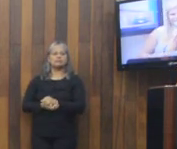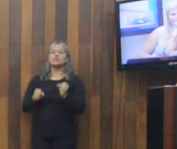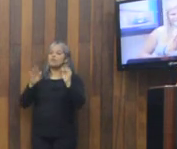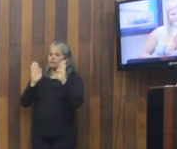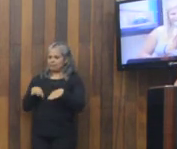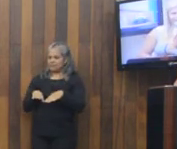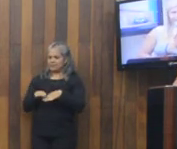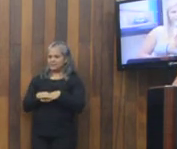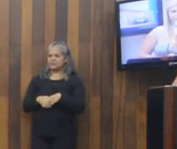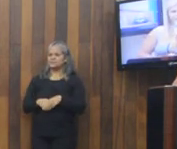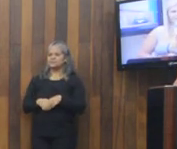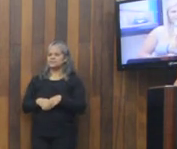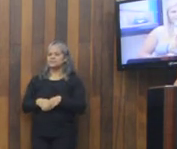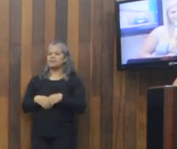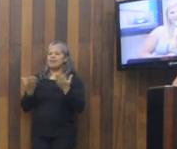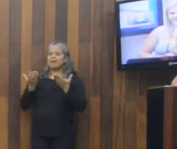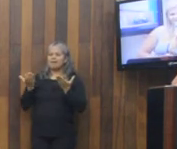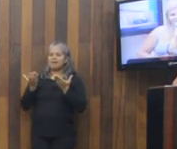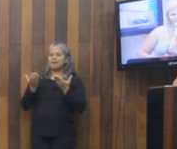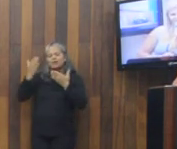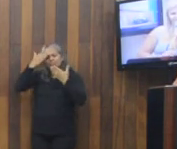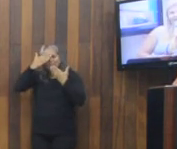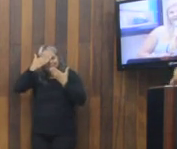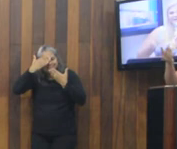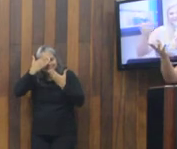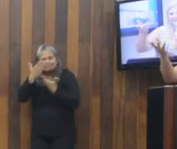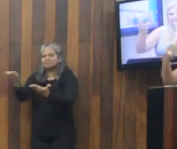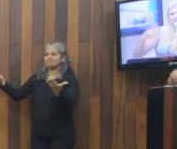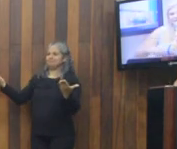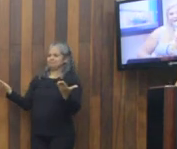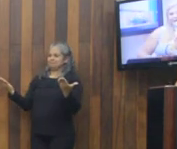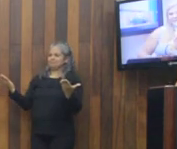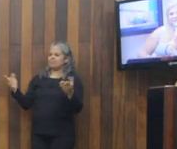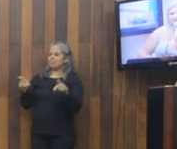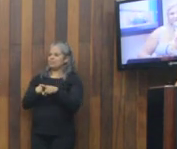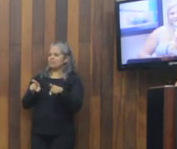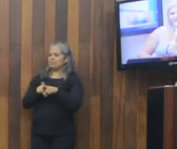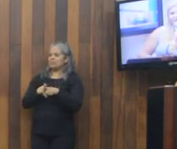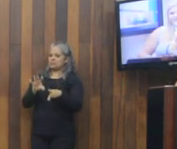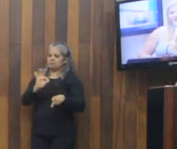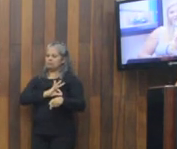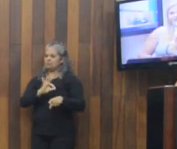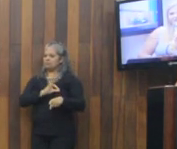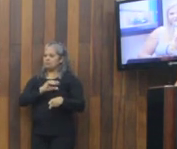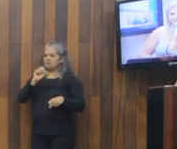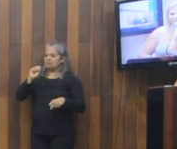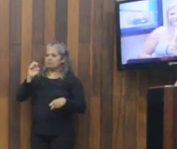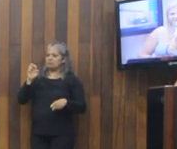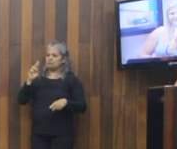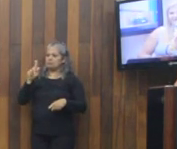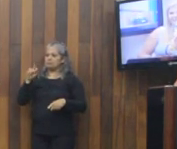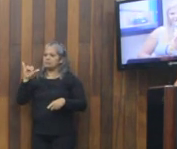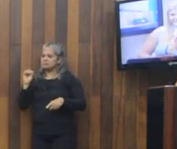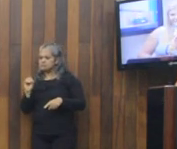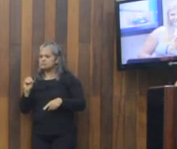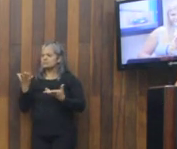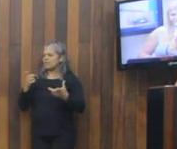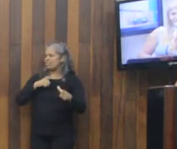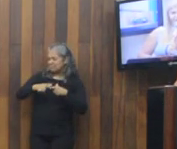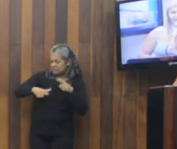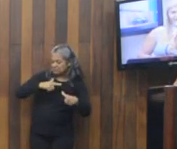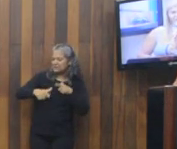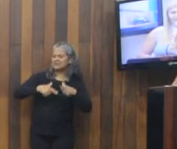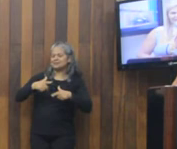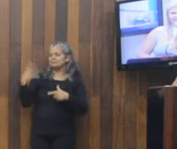Finalizando. Eu quero aqui deixar minha gratidão, quero agradecer ao delegado Sérgio Caldas, que é um querido aí, está fazendo um trabalho